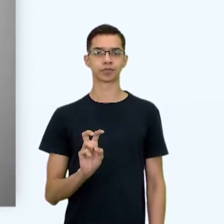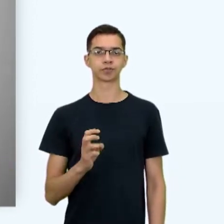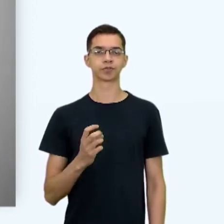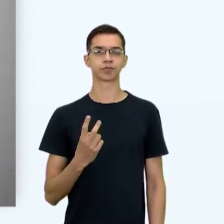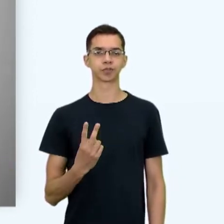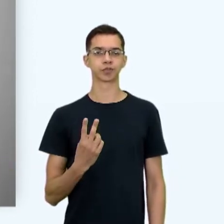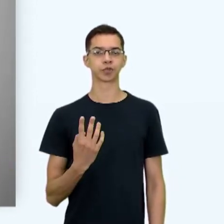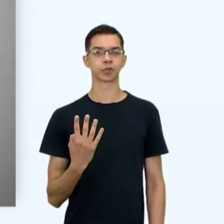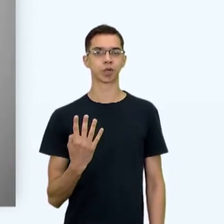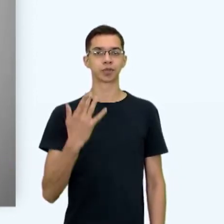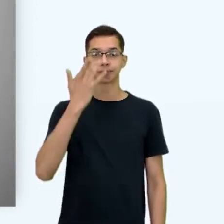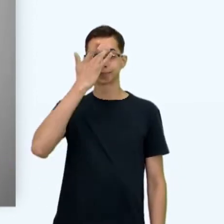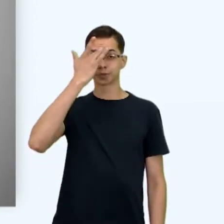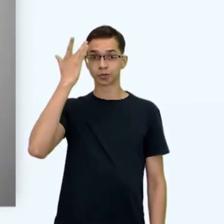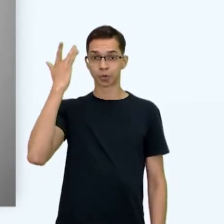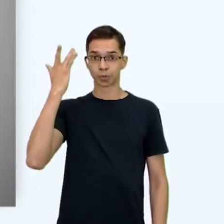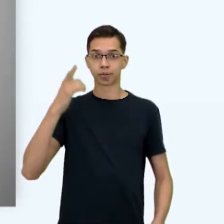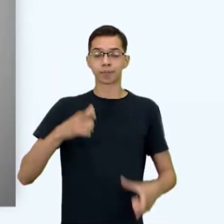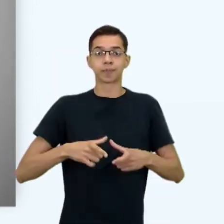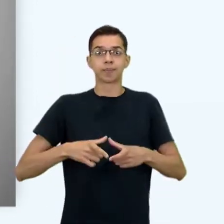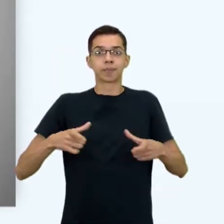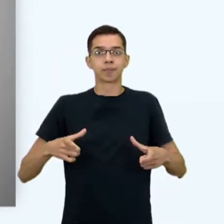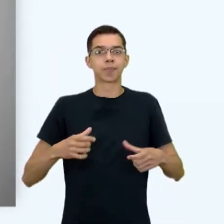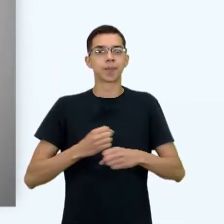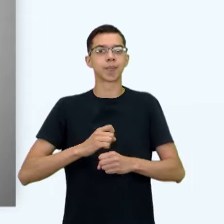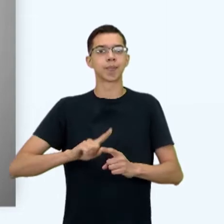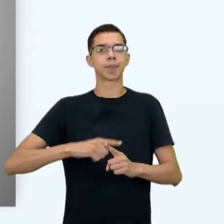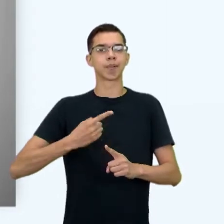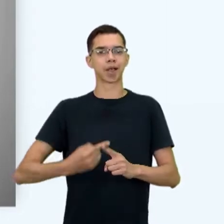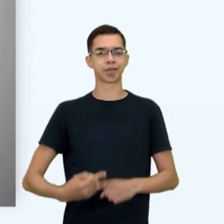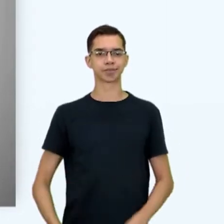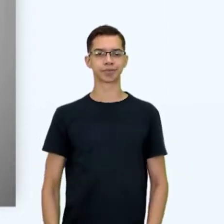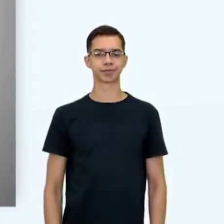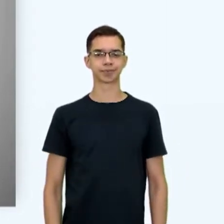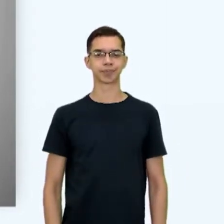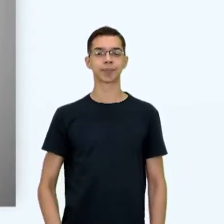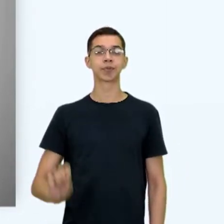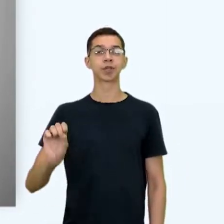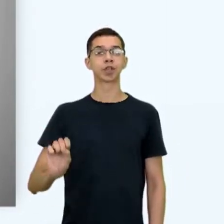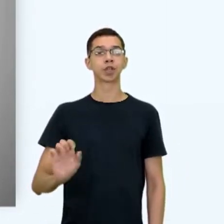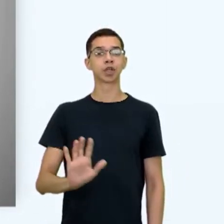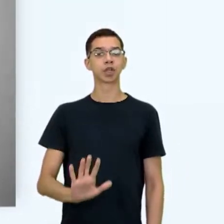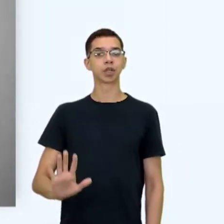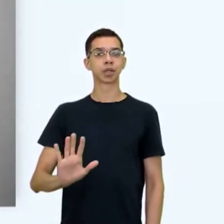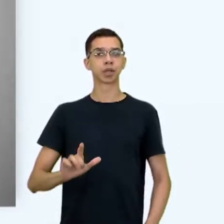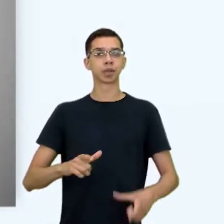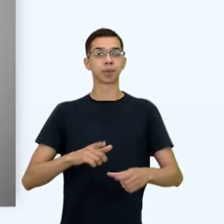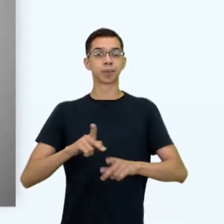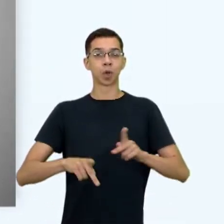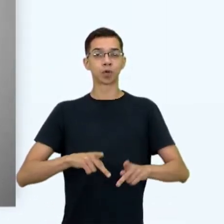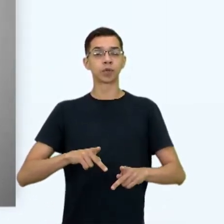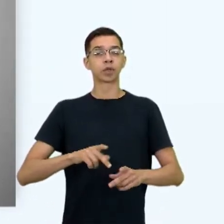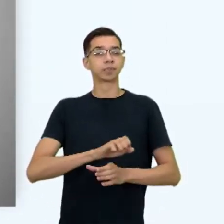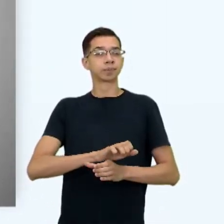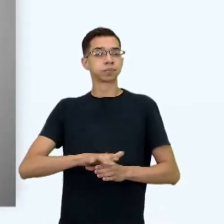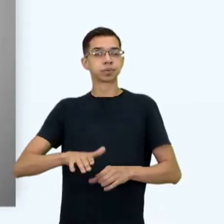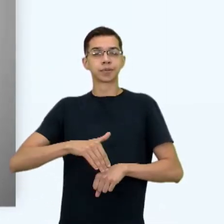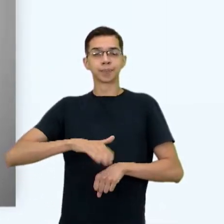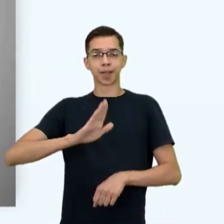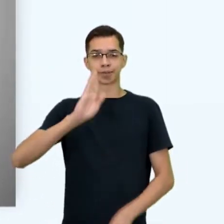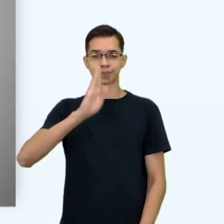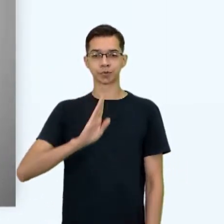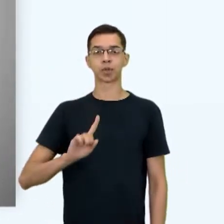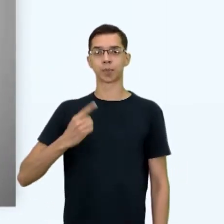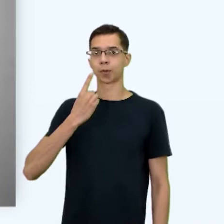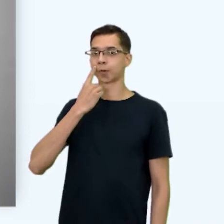20.933.524 pessoas a mais. A região Sudeste ainda é a mais populosa do Brasil. Em seguida vem a região Nordeste, depois